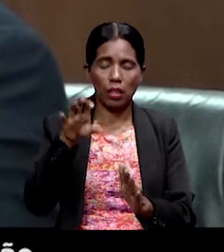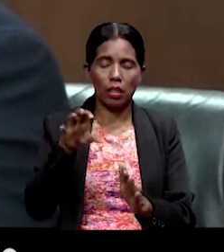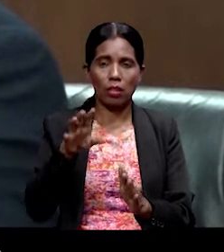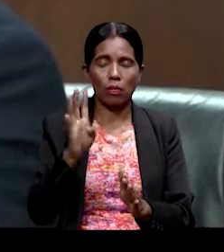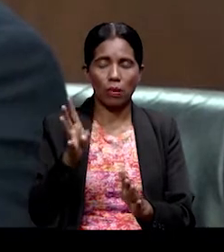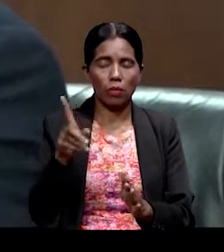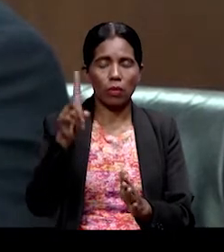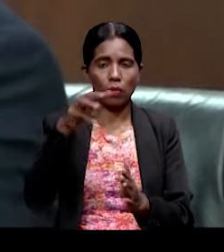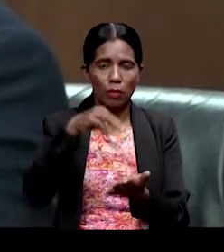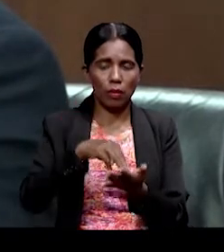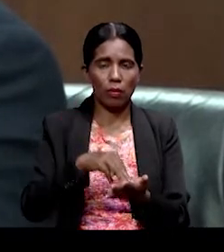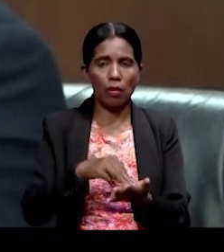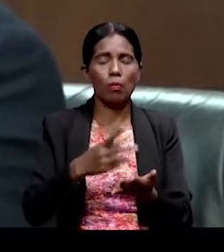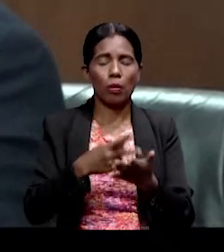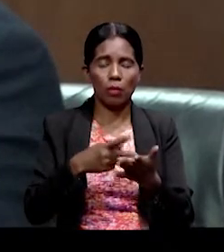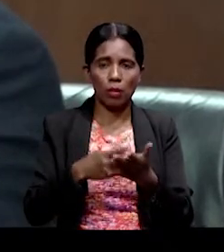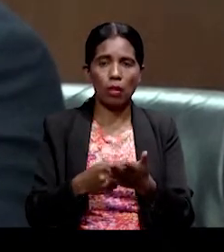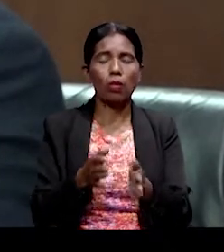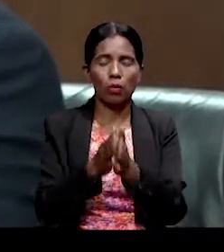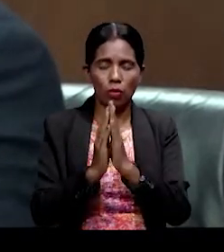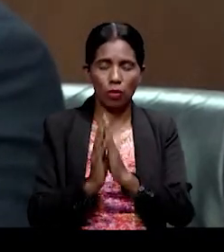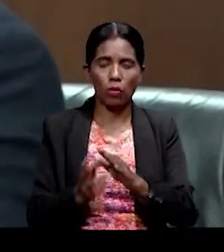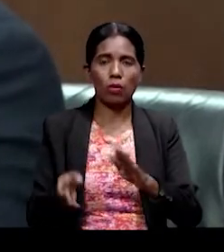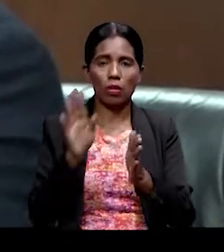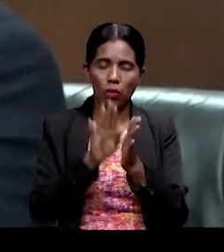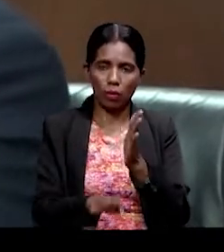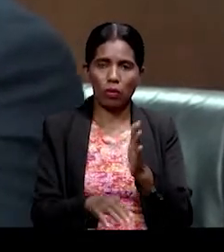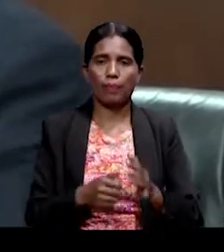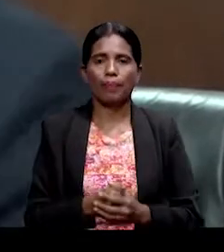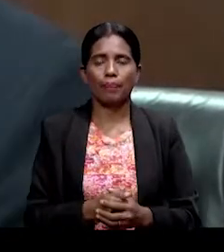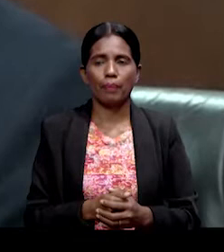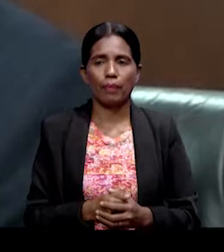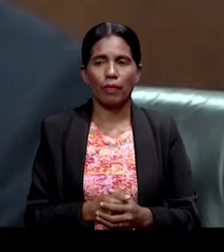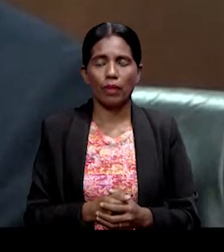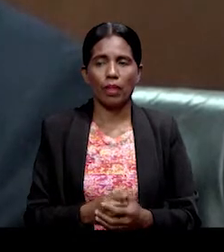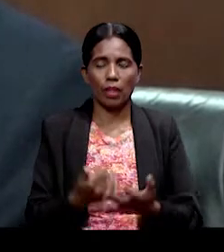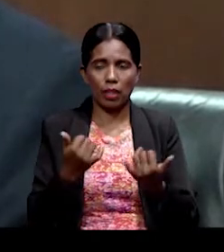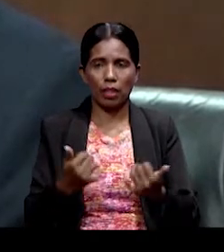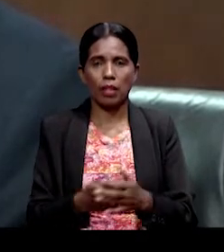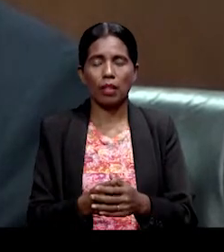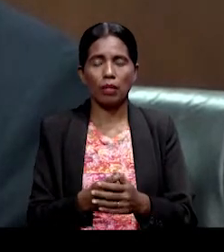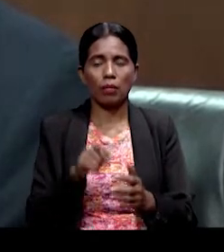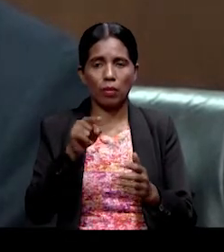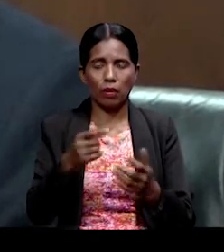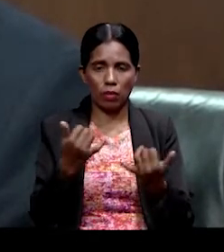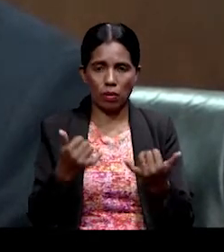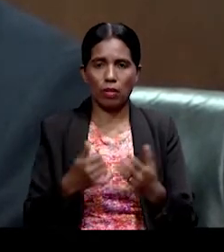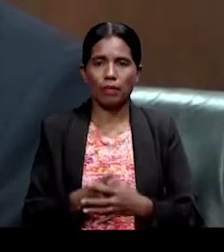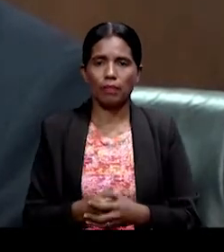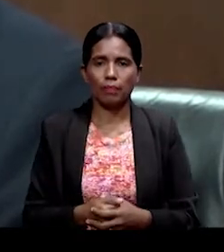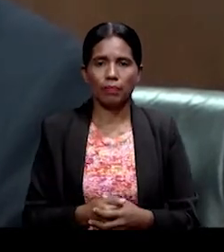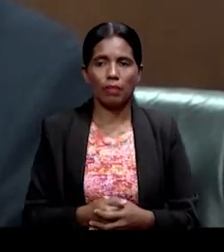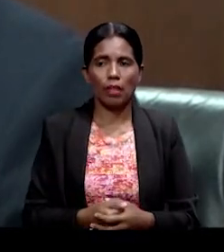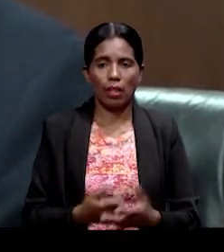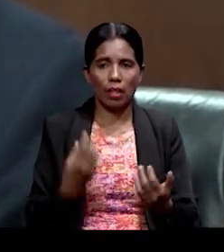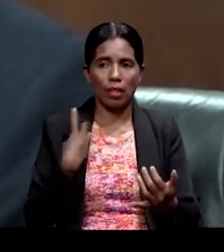esbalo que husu redução por volta de 57 milhões de dólares. Portanto, idane maka ponto de situação. Então